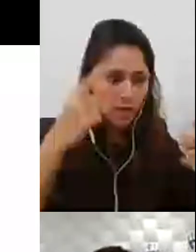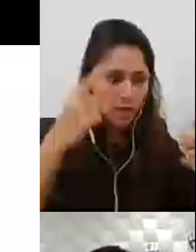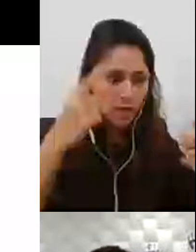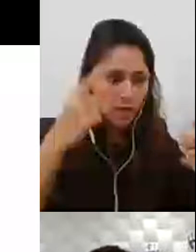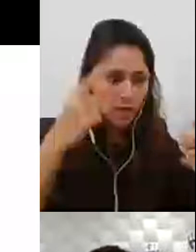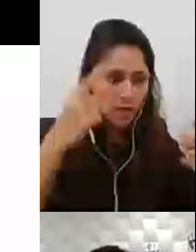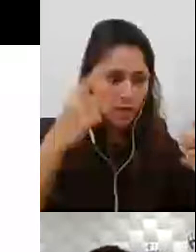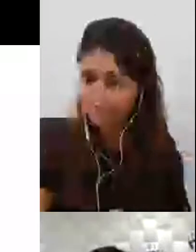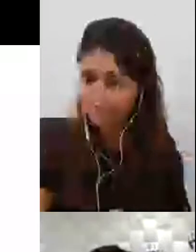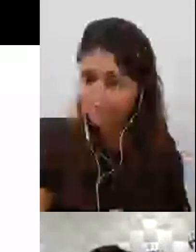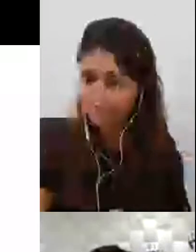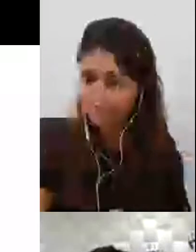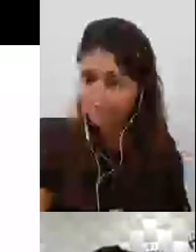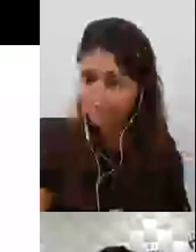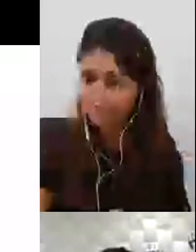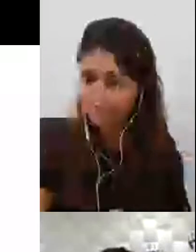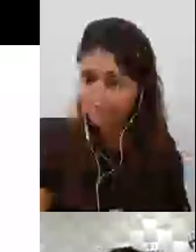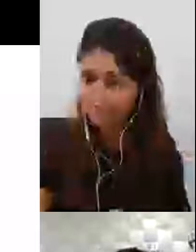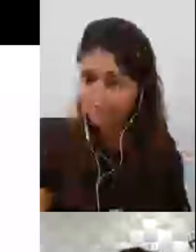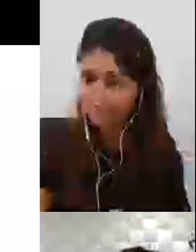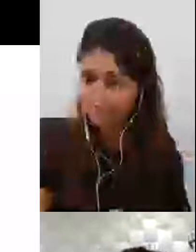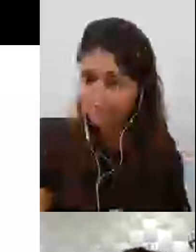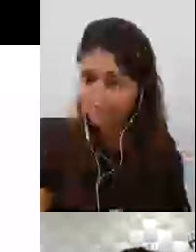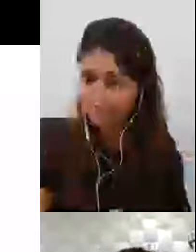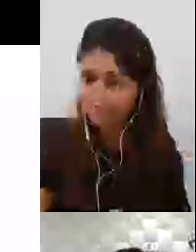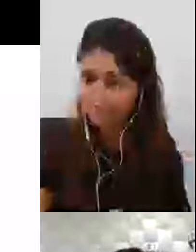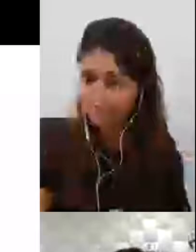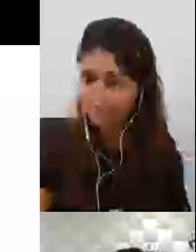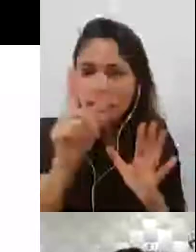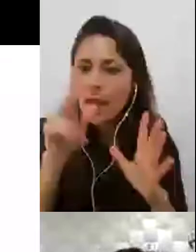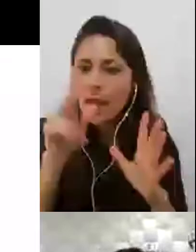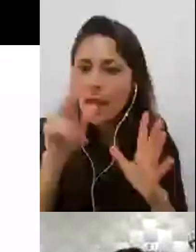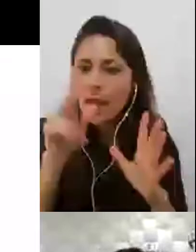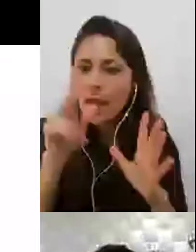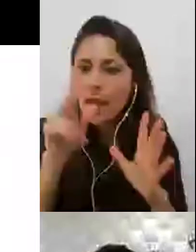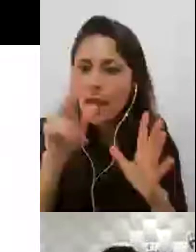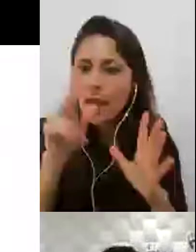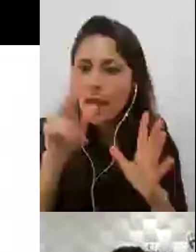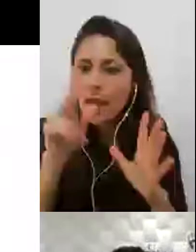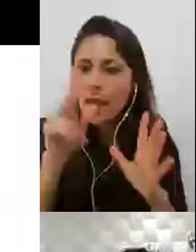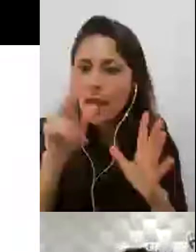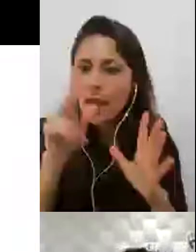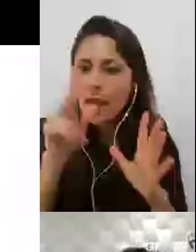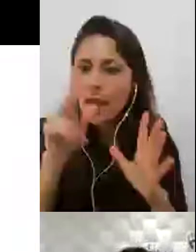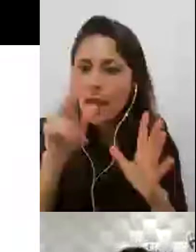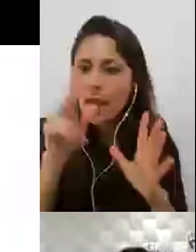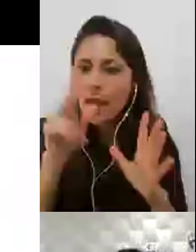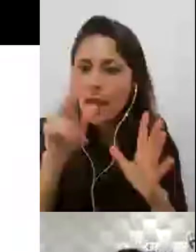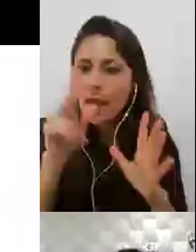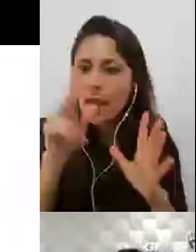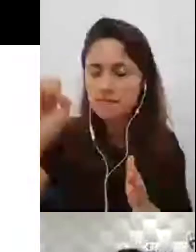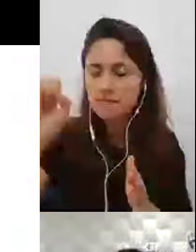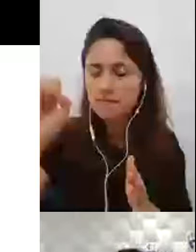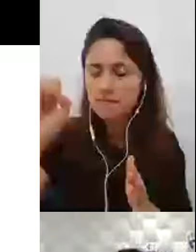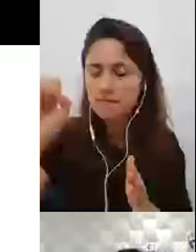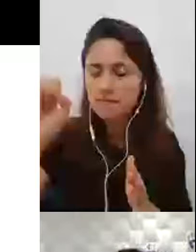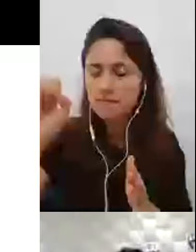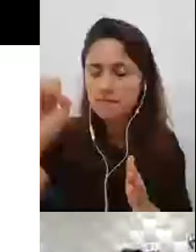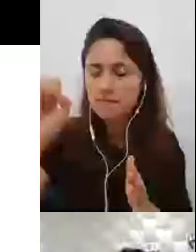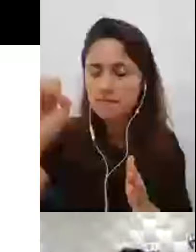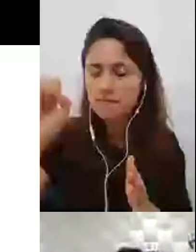vários pontos, né, específicos de instrumentação veicular, que a gente chama de sistema embarcado. Nós embarcamos